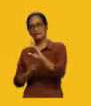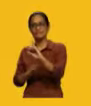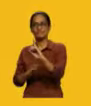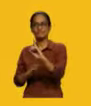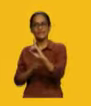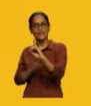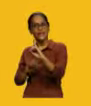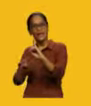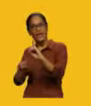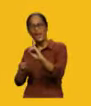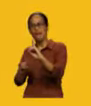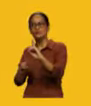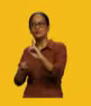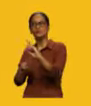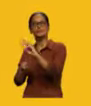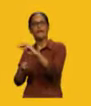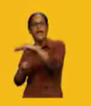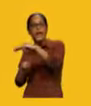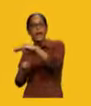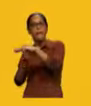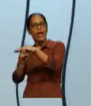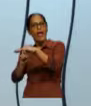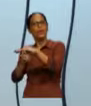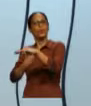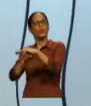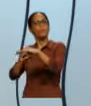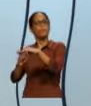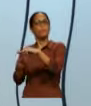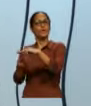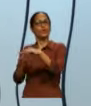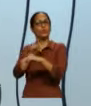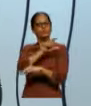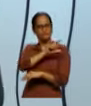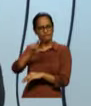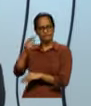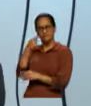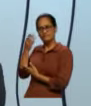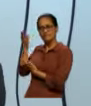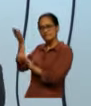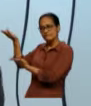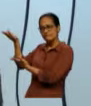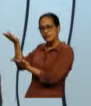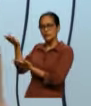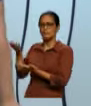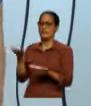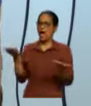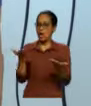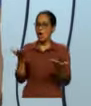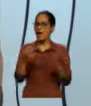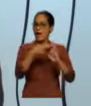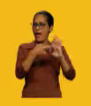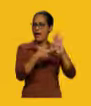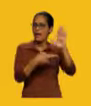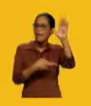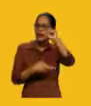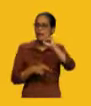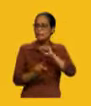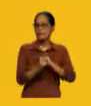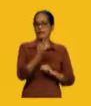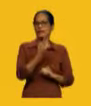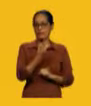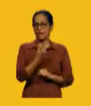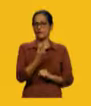D 500 e o M 1000. É o valor de cada um deles. Vamos à nossa primeira regra do nosso jogo.